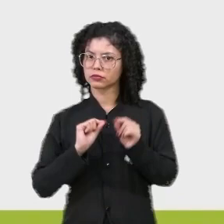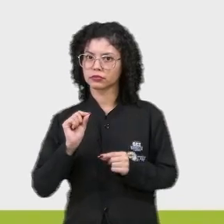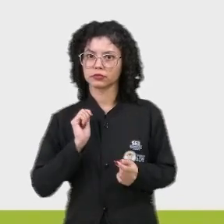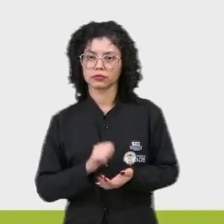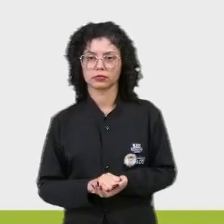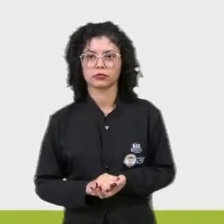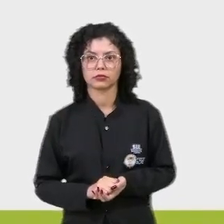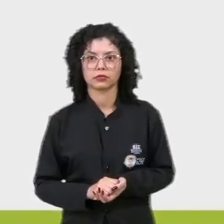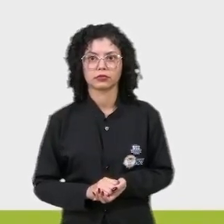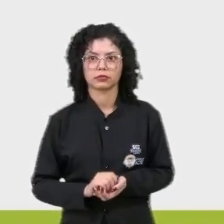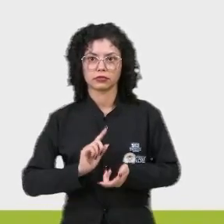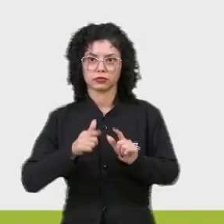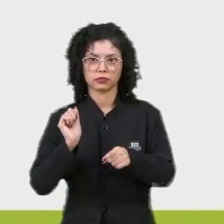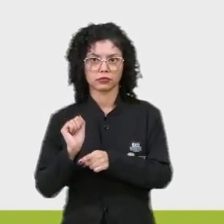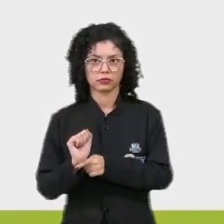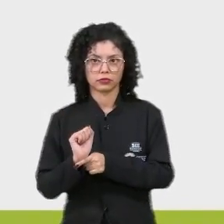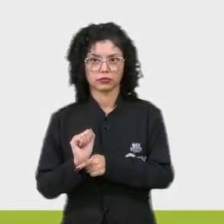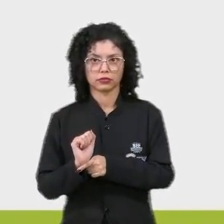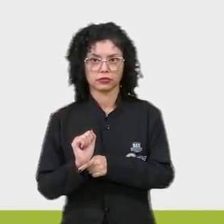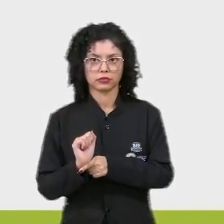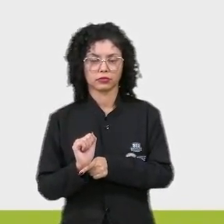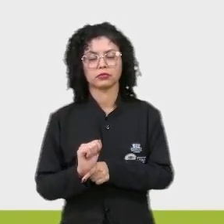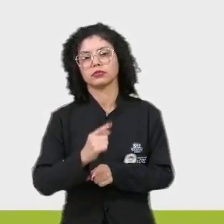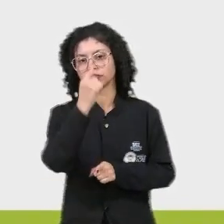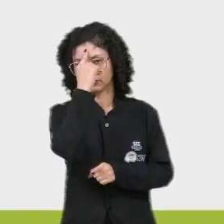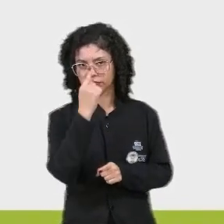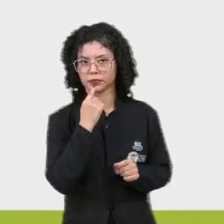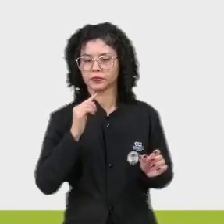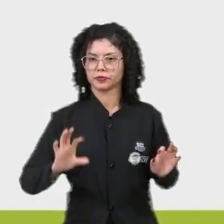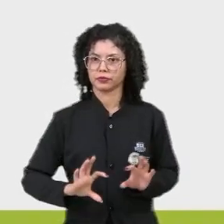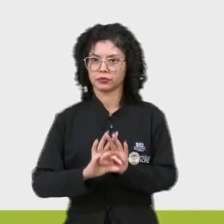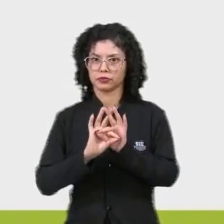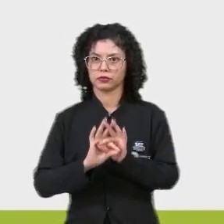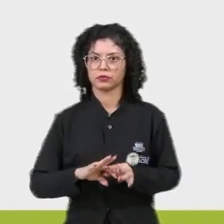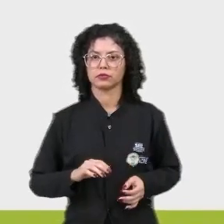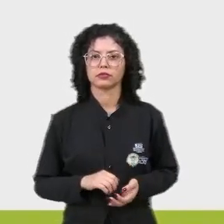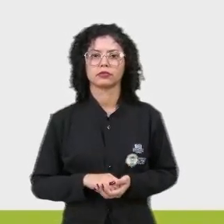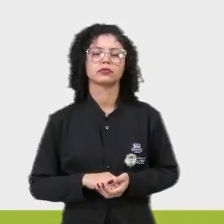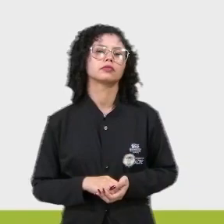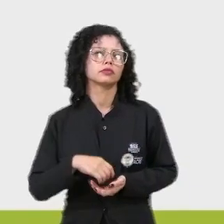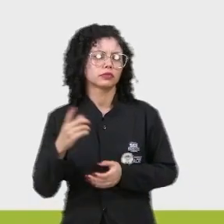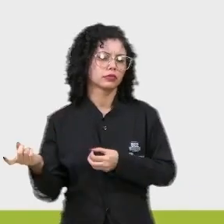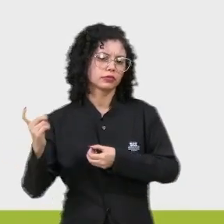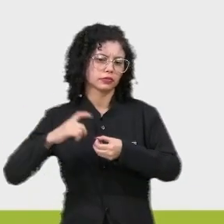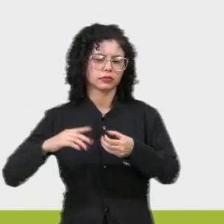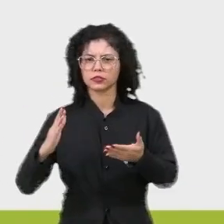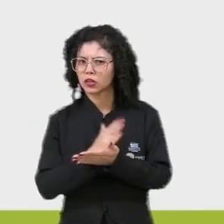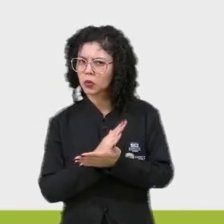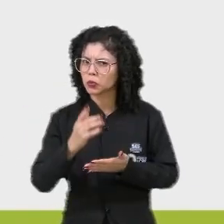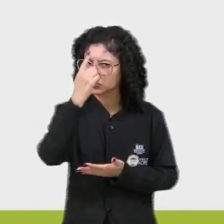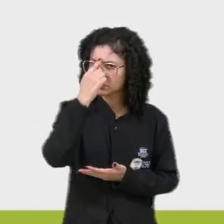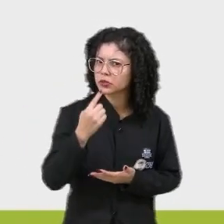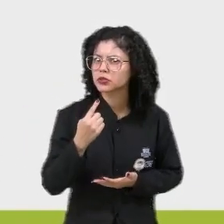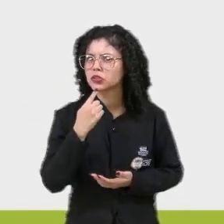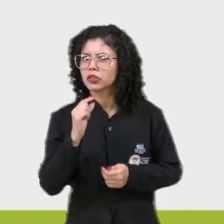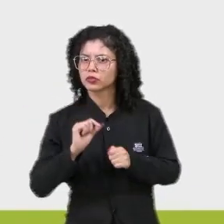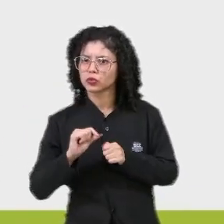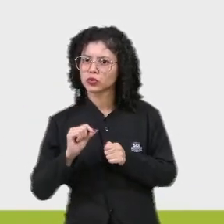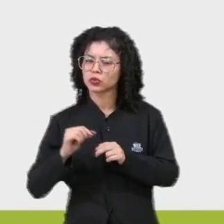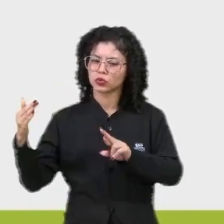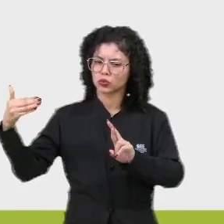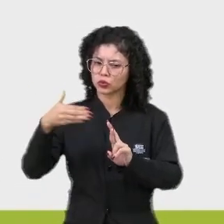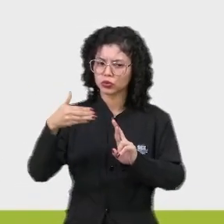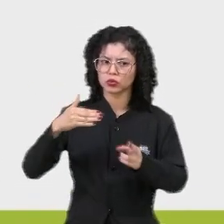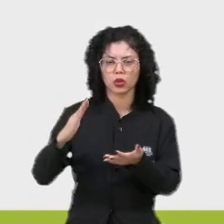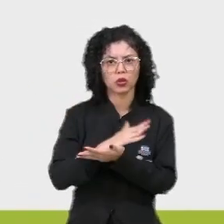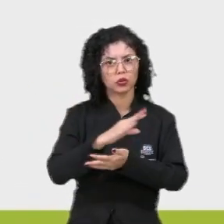caso, né? Por, letra A, reinteração de imagens, ela retoma algumas imagens, ela faz referência a